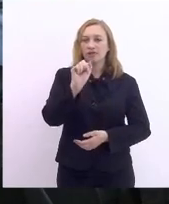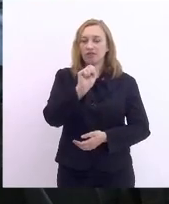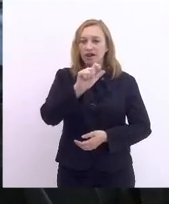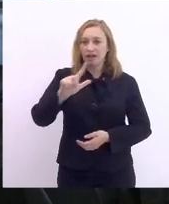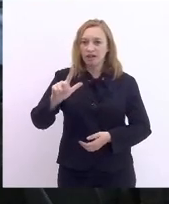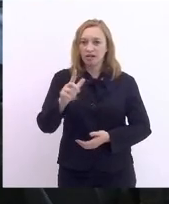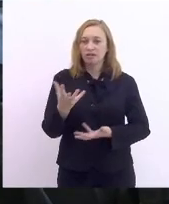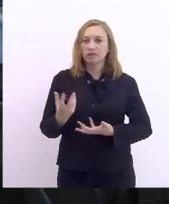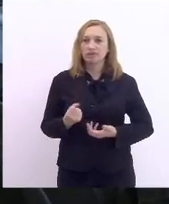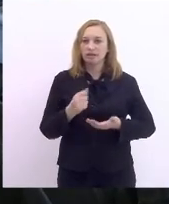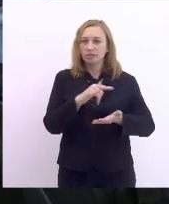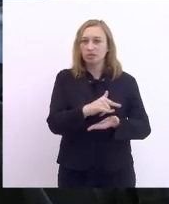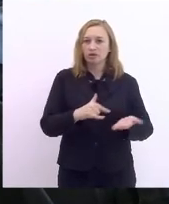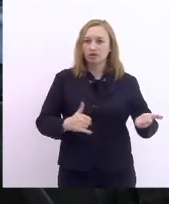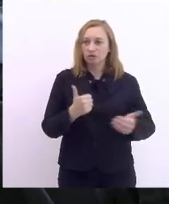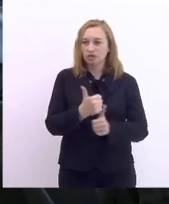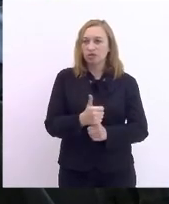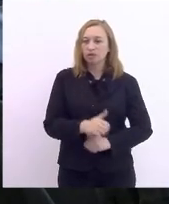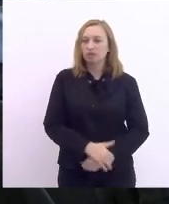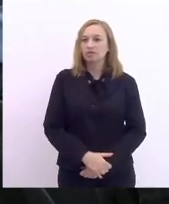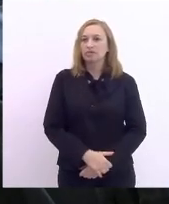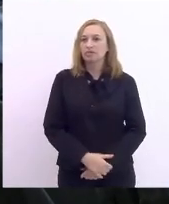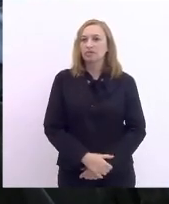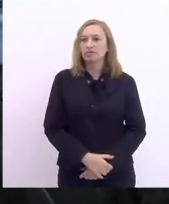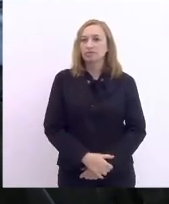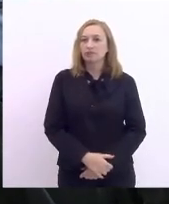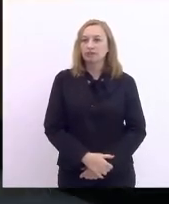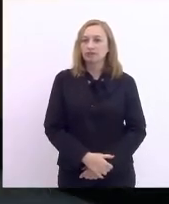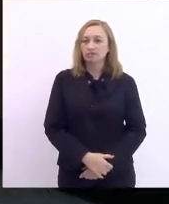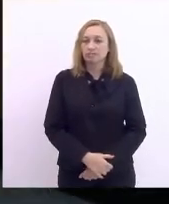piran para receberem os termos de Foz